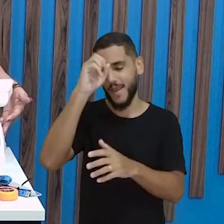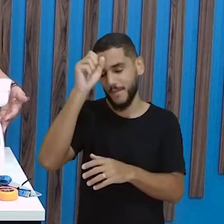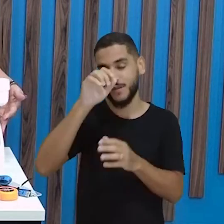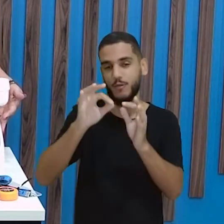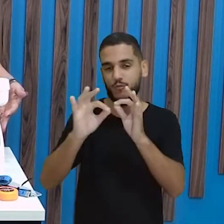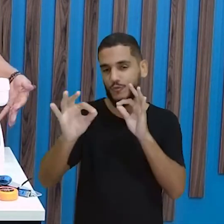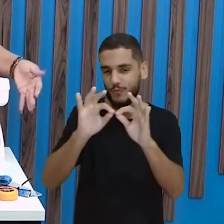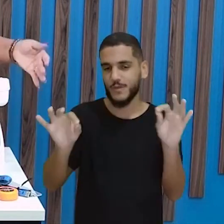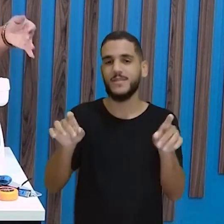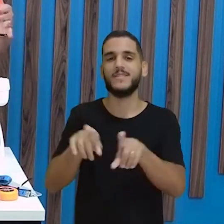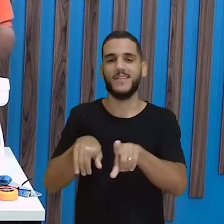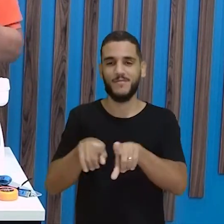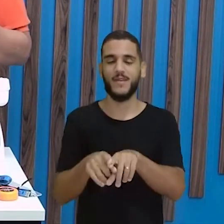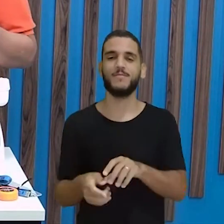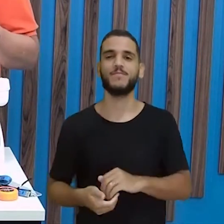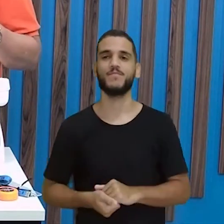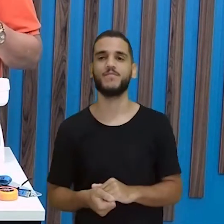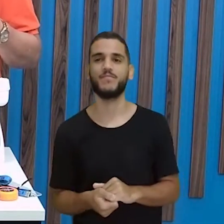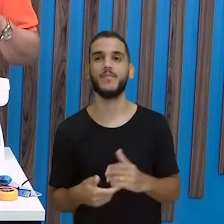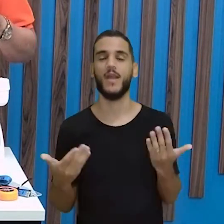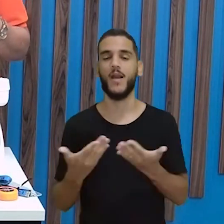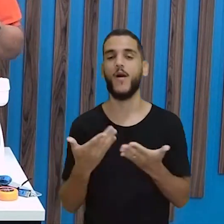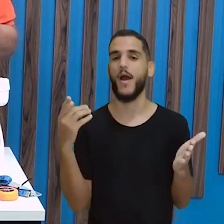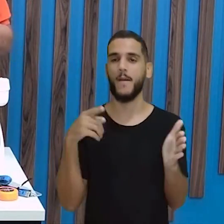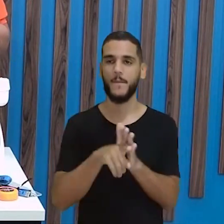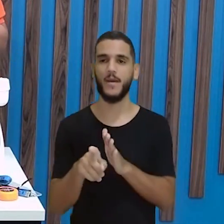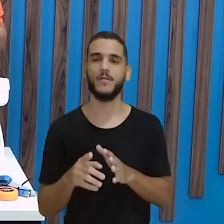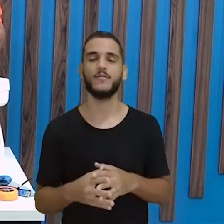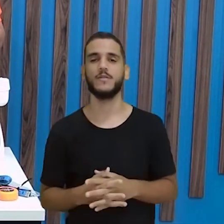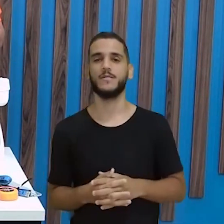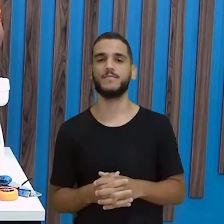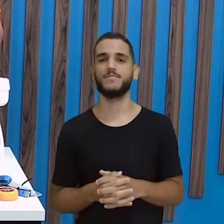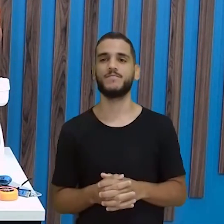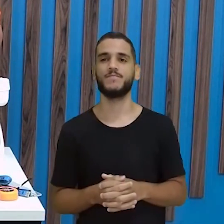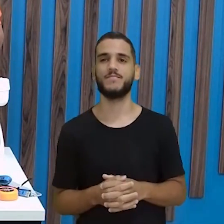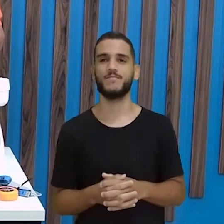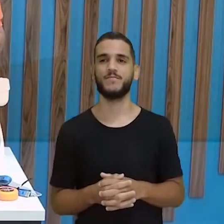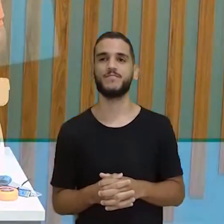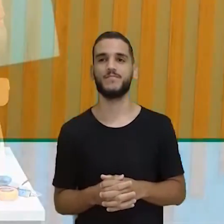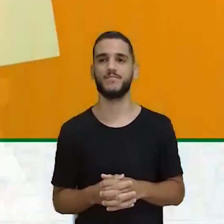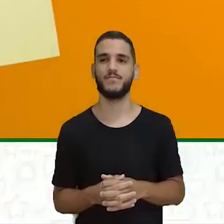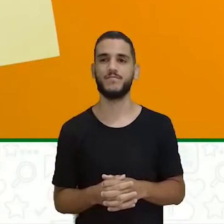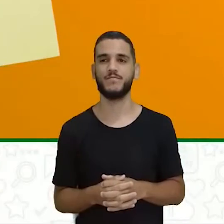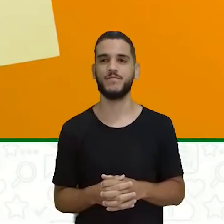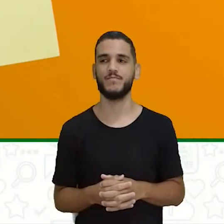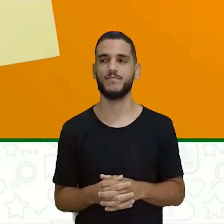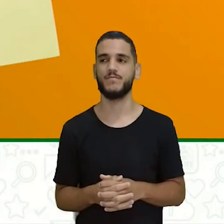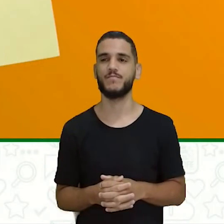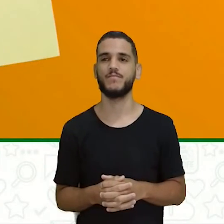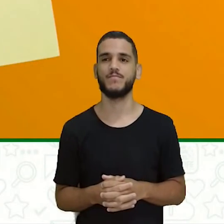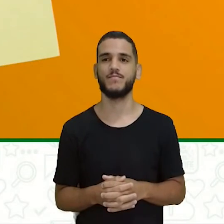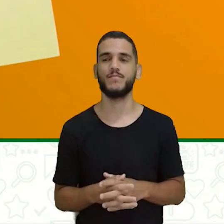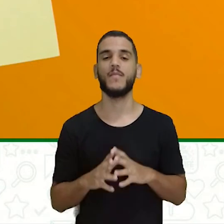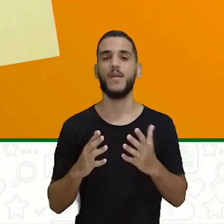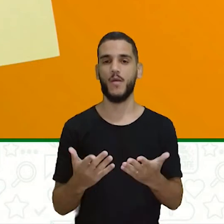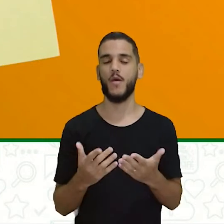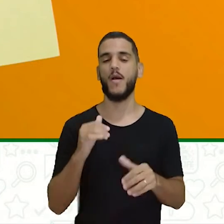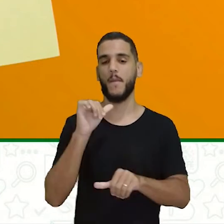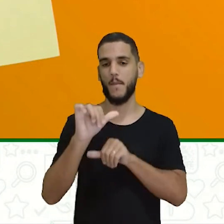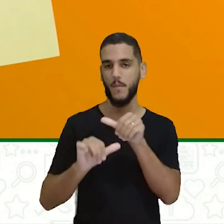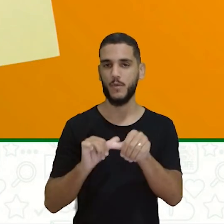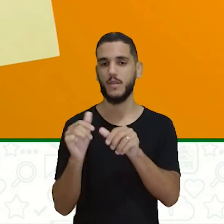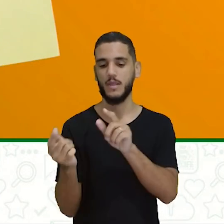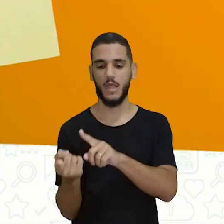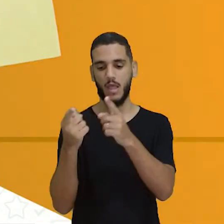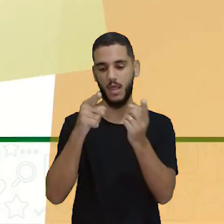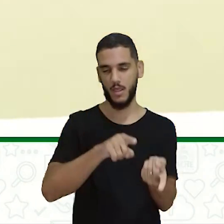ao problema que eu trouxe para tempo. Olha só, a conversão,